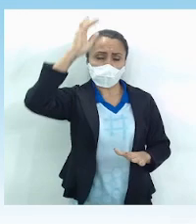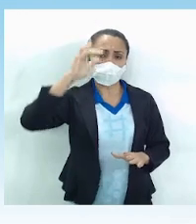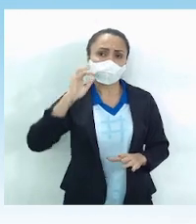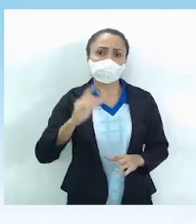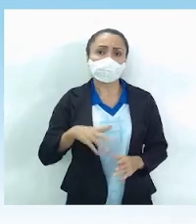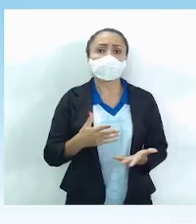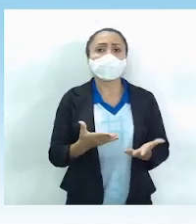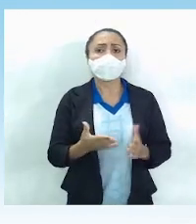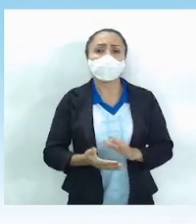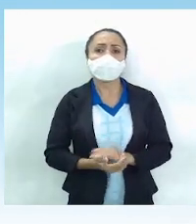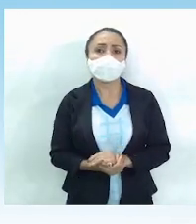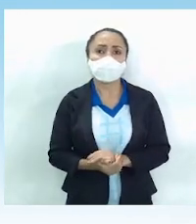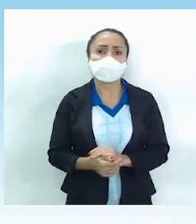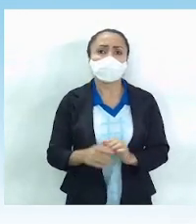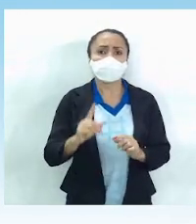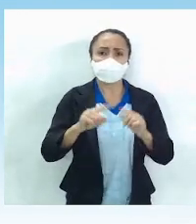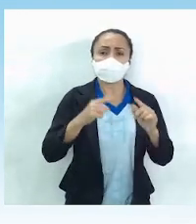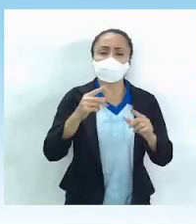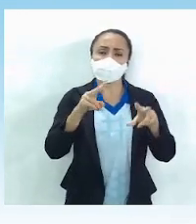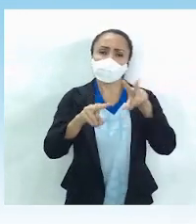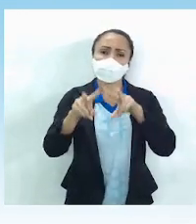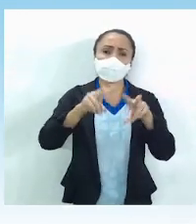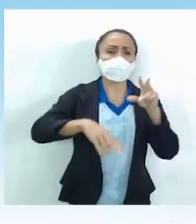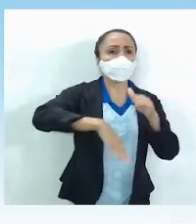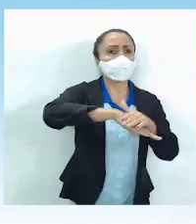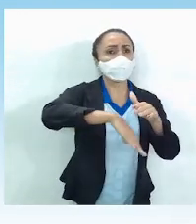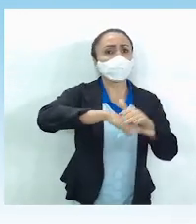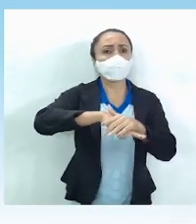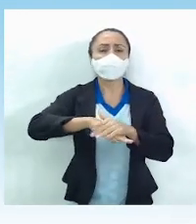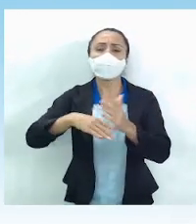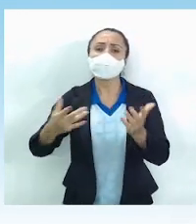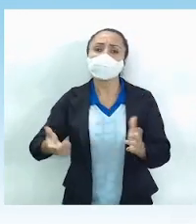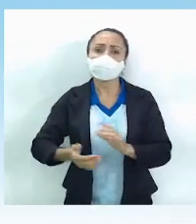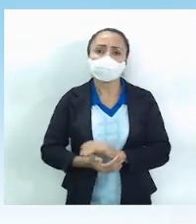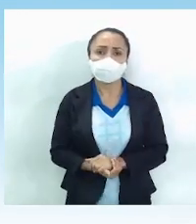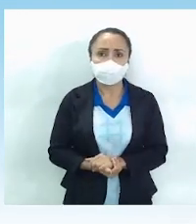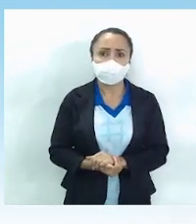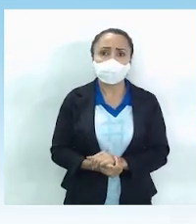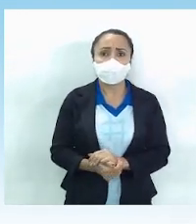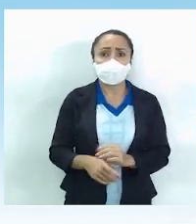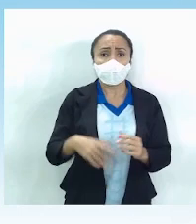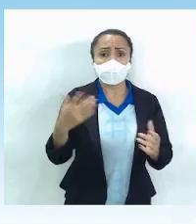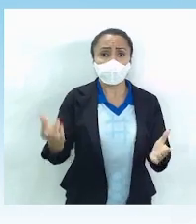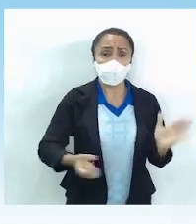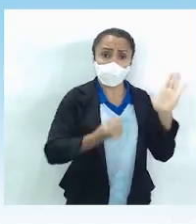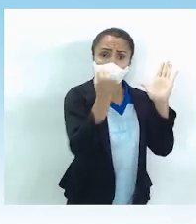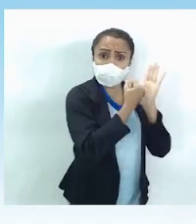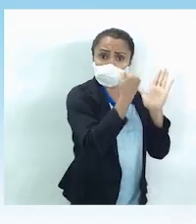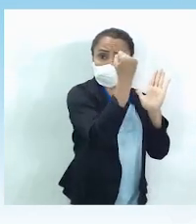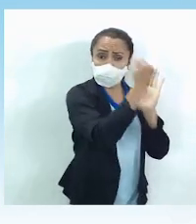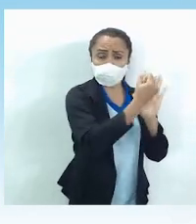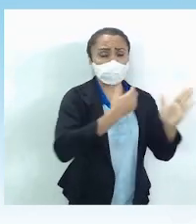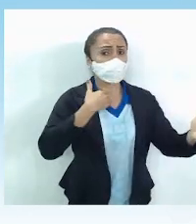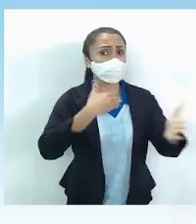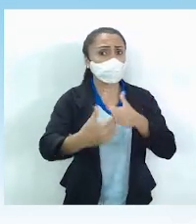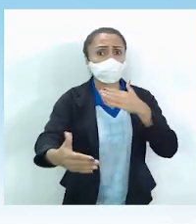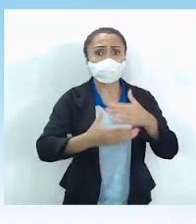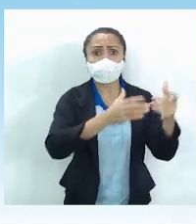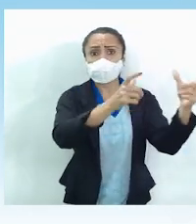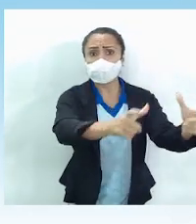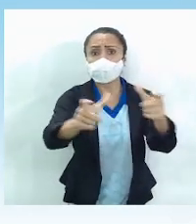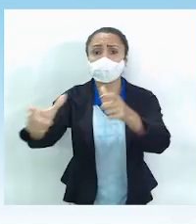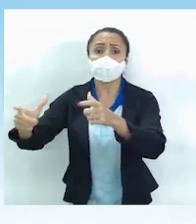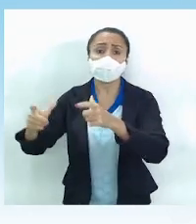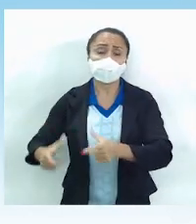tô em Roma, depois que eu assisti o jogo, com o passaporte eu posso ir para qualquer lugar, a moeda é a